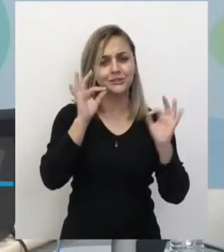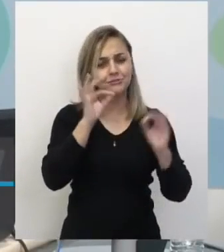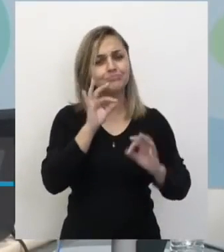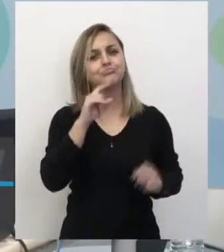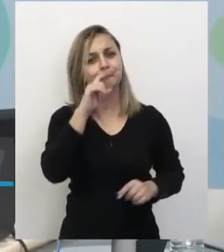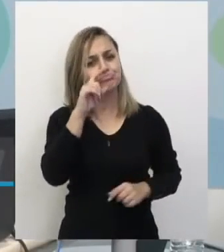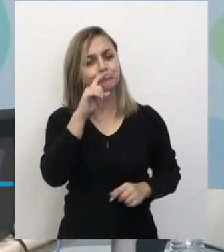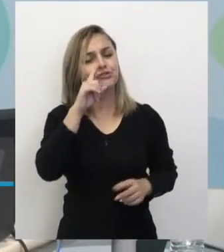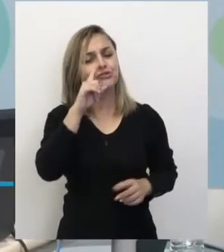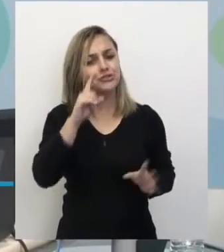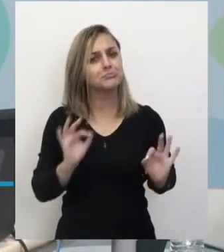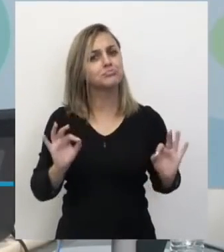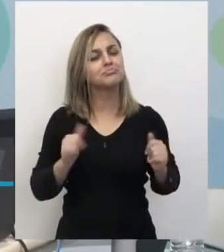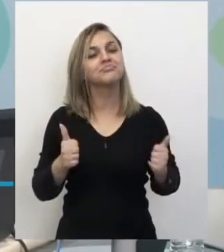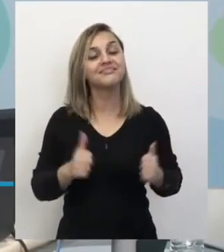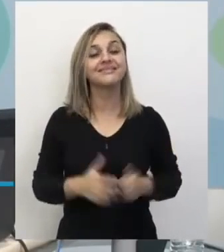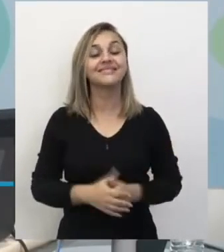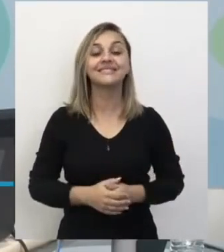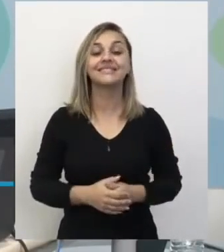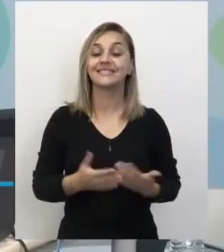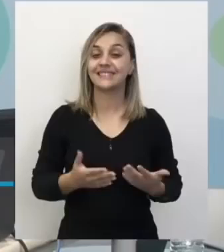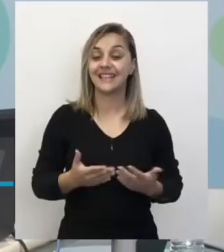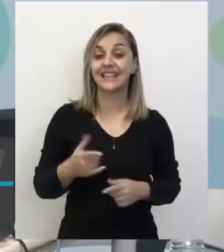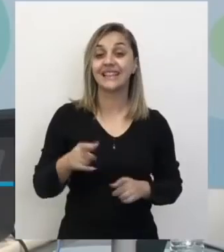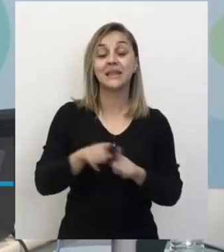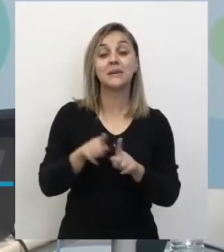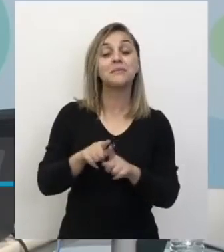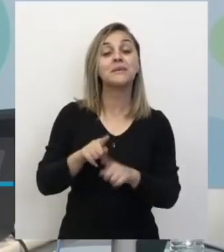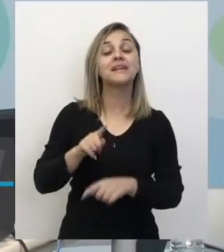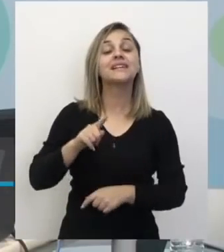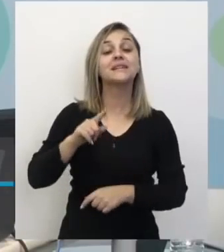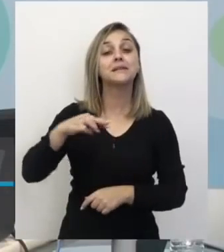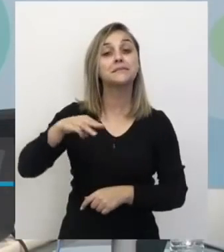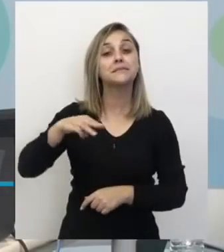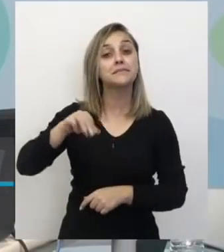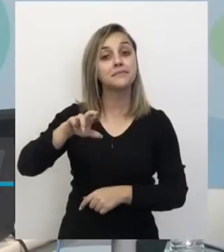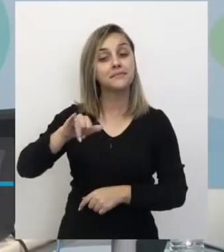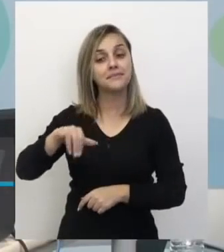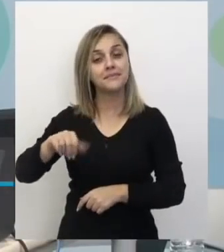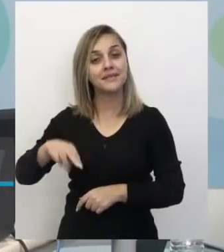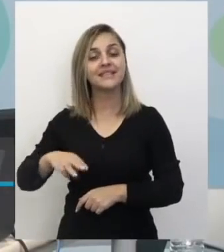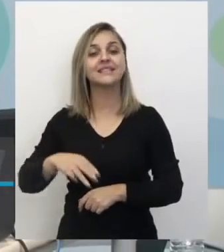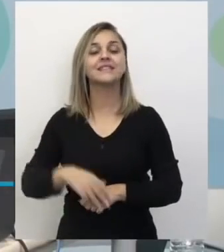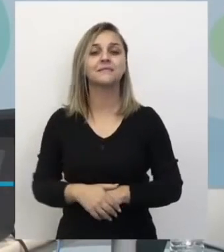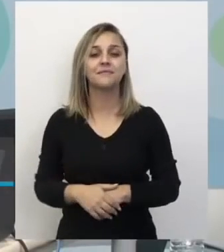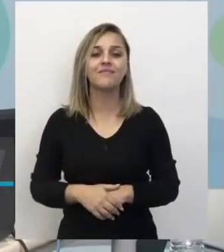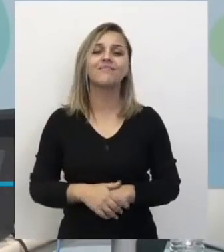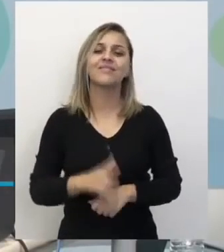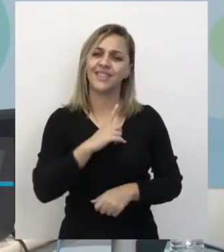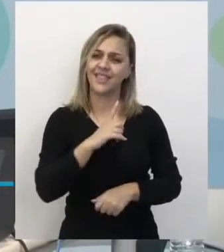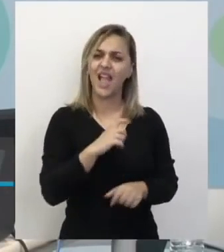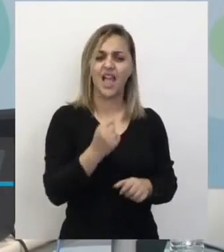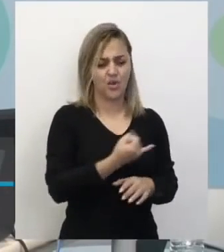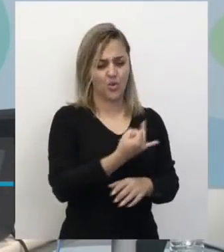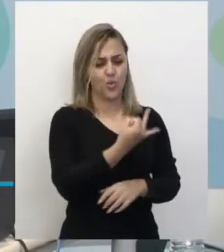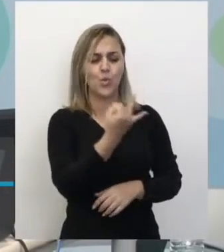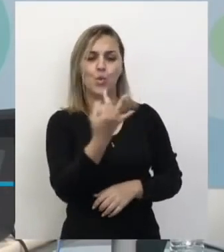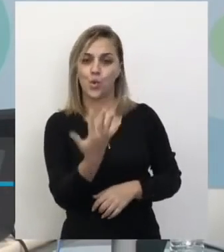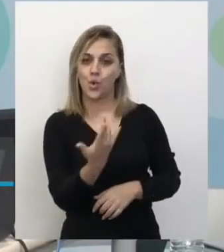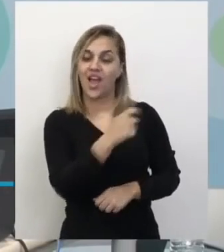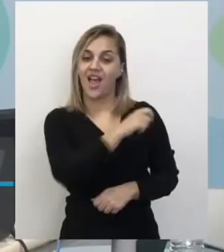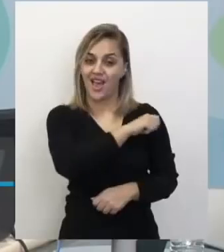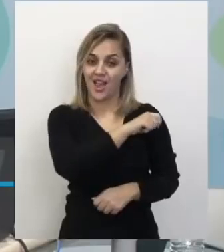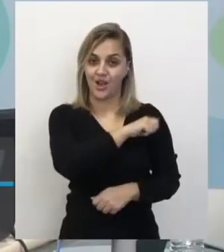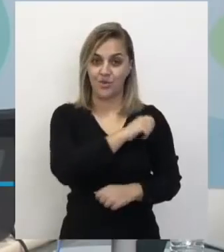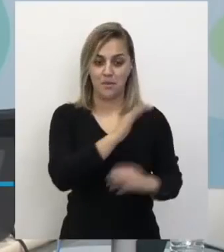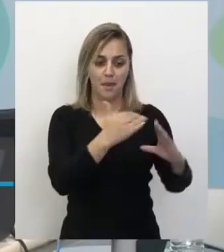de Biritiba Mirim. Oba, Biritiba Mirim aqui perto. E tem mais alguém aqui, aluno, achei, olha só, tem vários alunos, mas é que aqui são vários